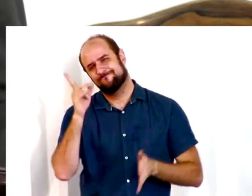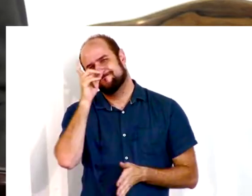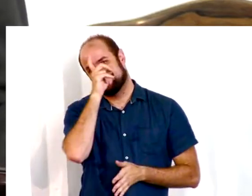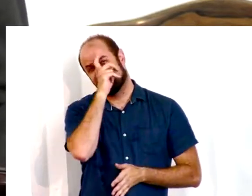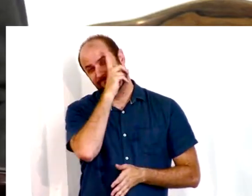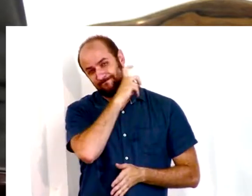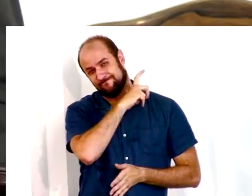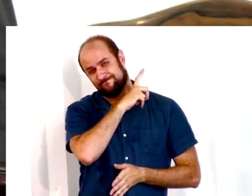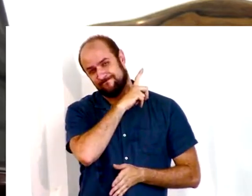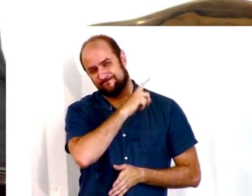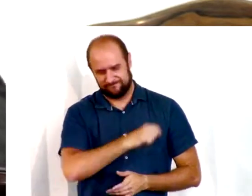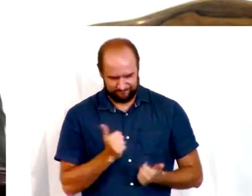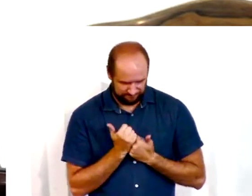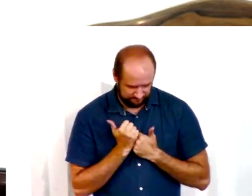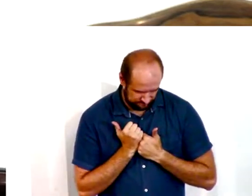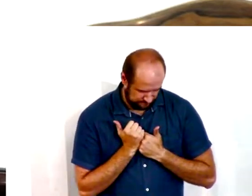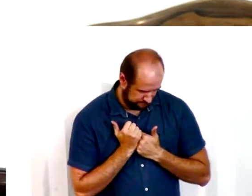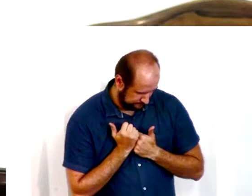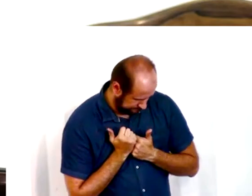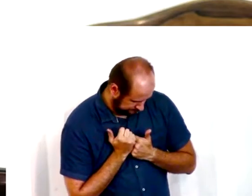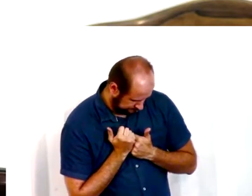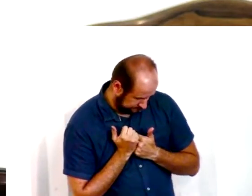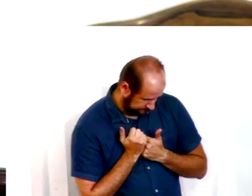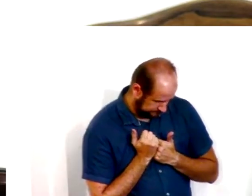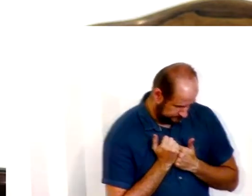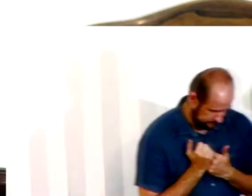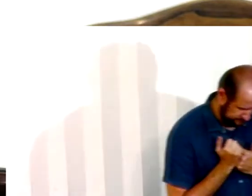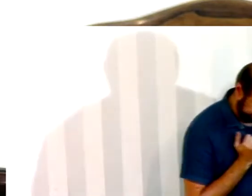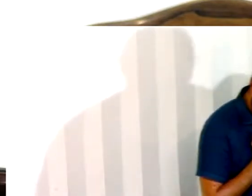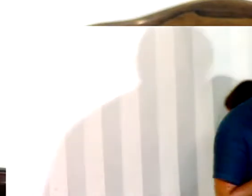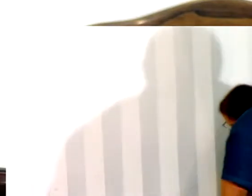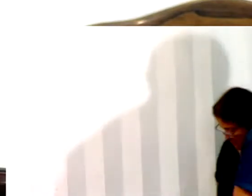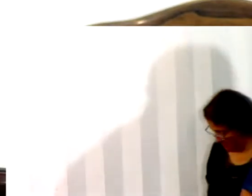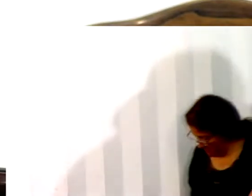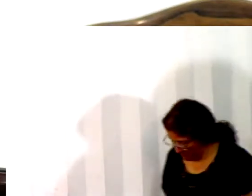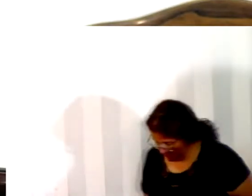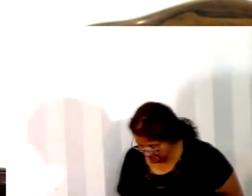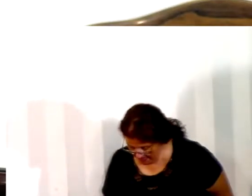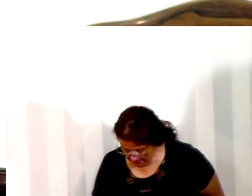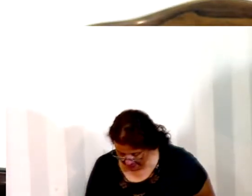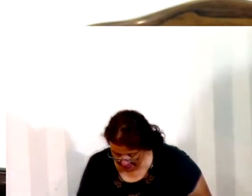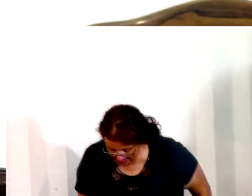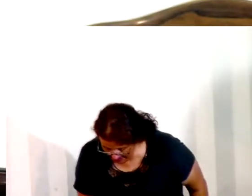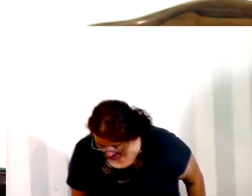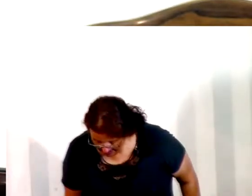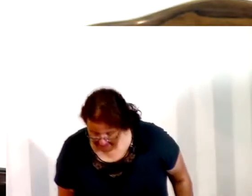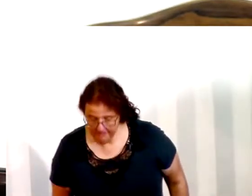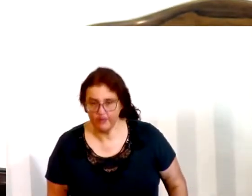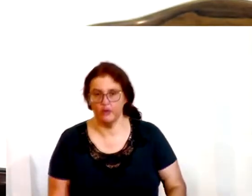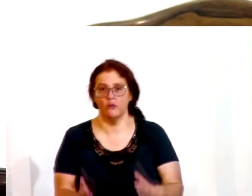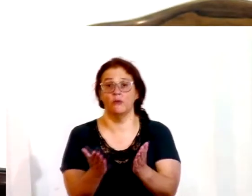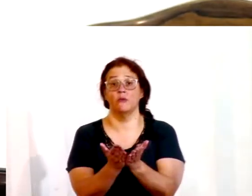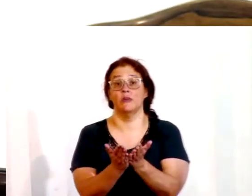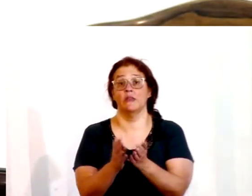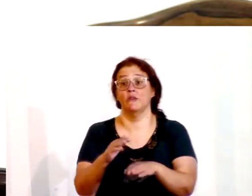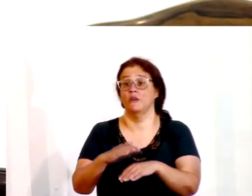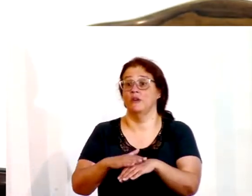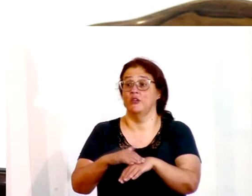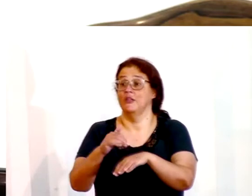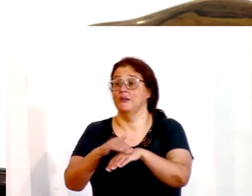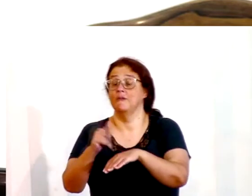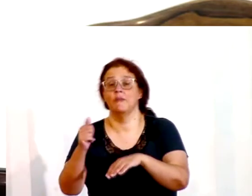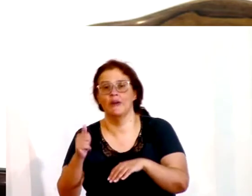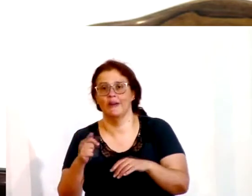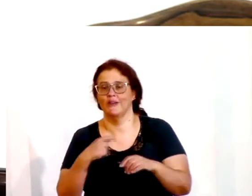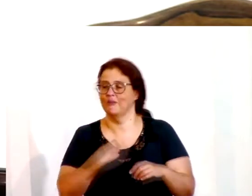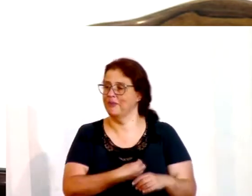de dificuldade. O crente foi chamado para viver nesse mundo de sofrimento,